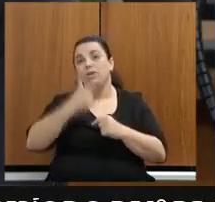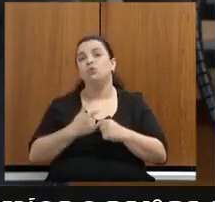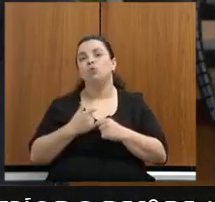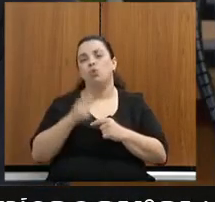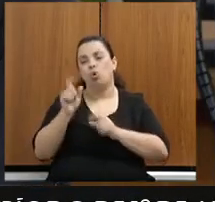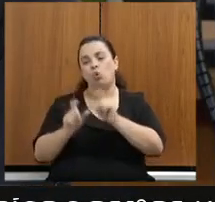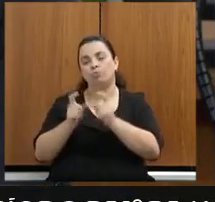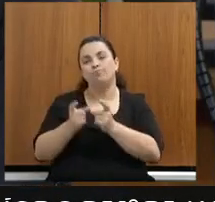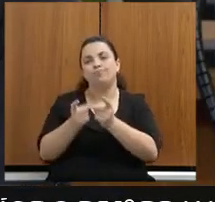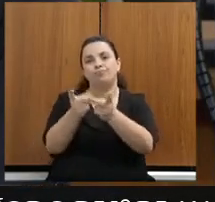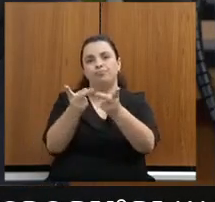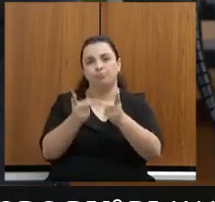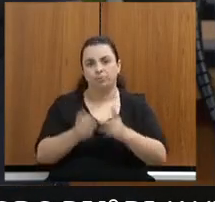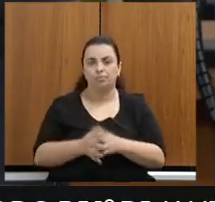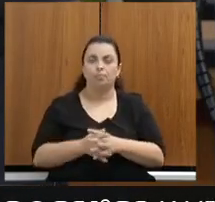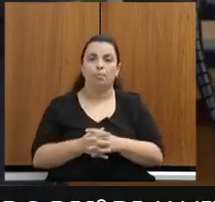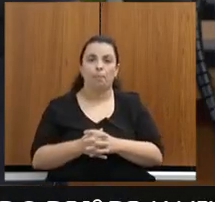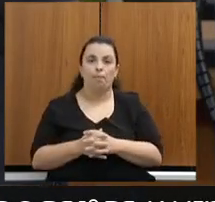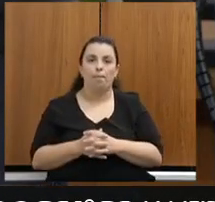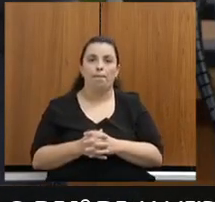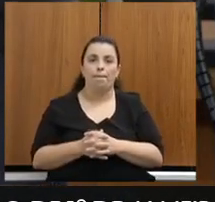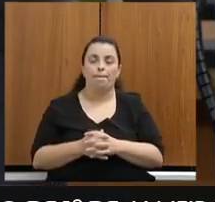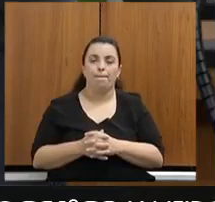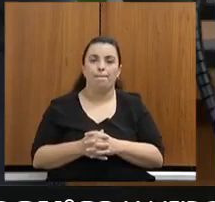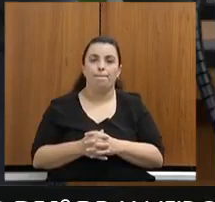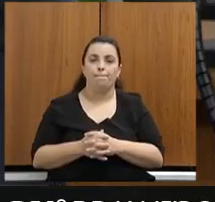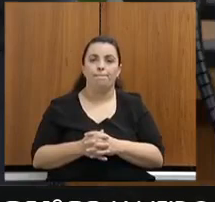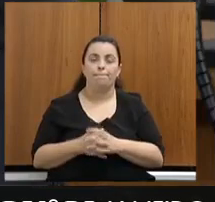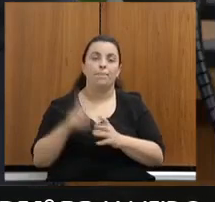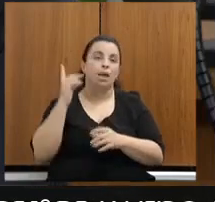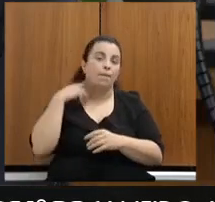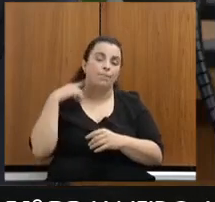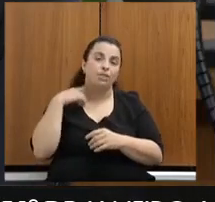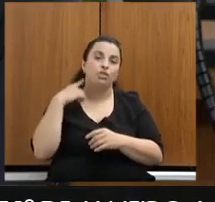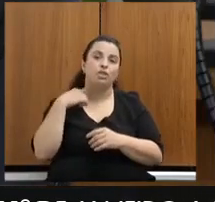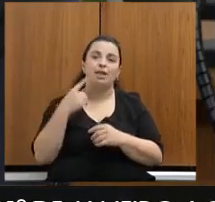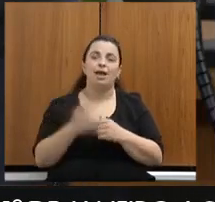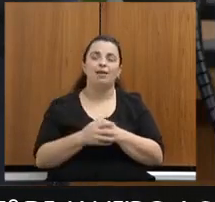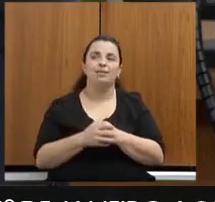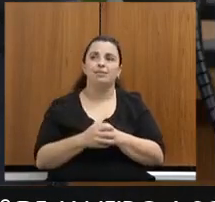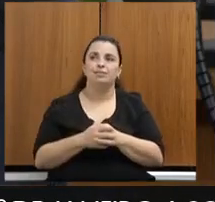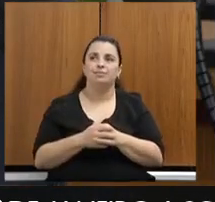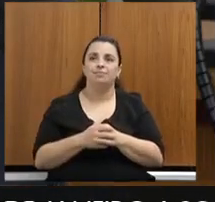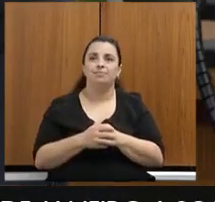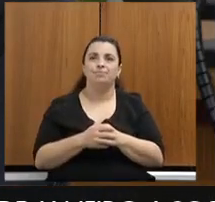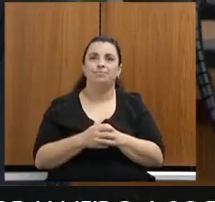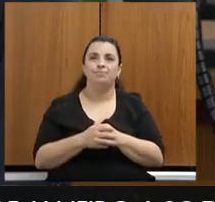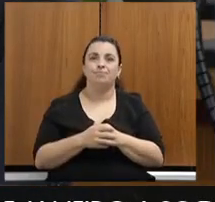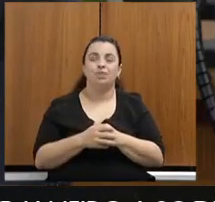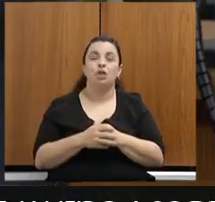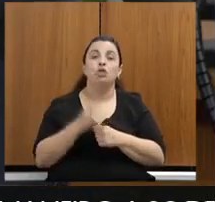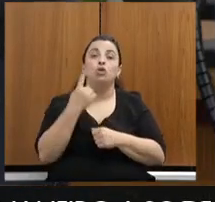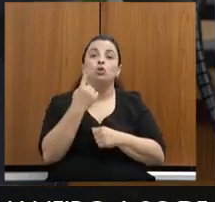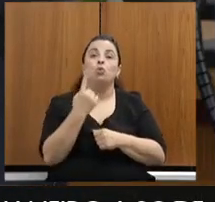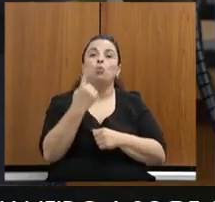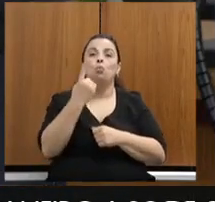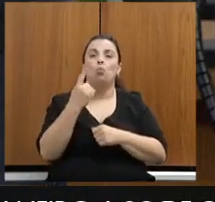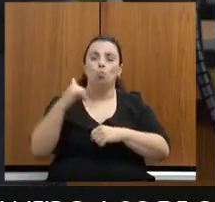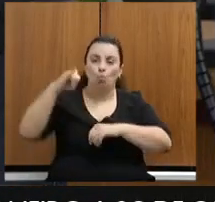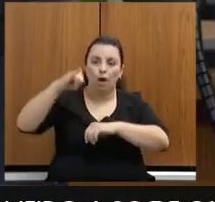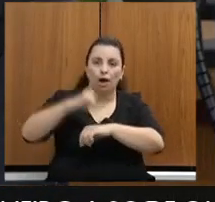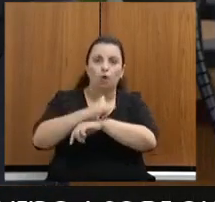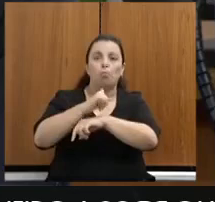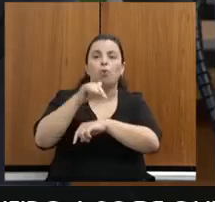a copa do mundo que meu Gerais não tem problema só tem um Porto com fins que é um